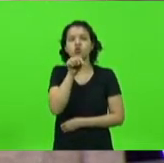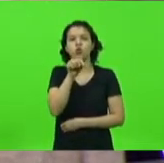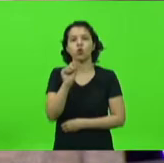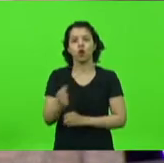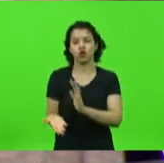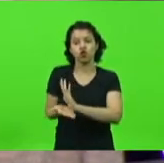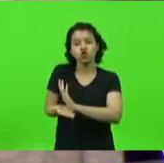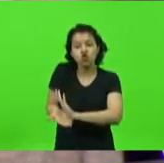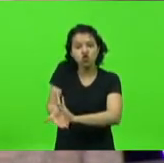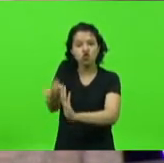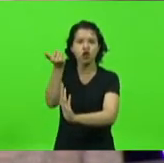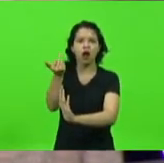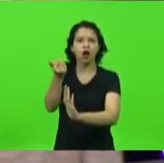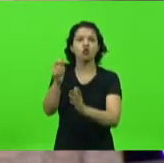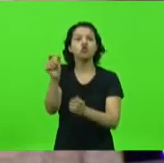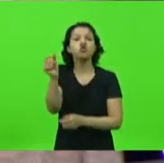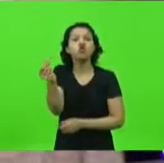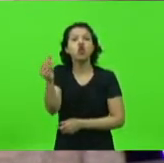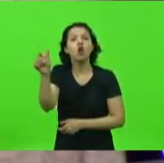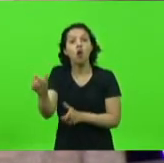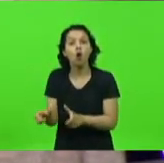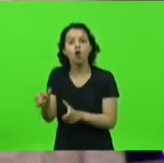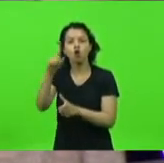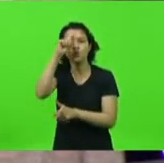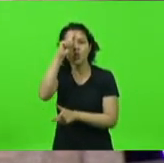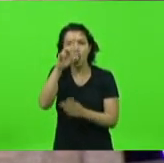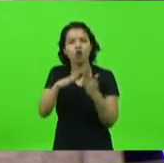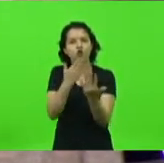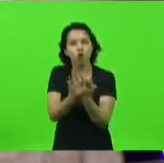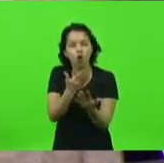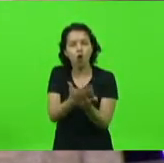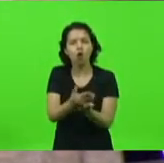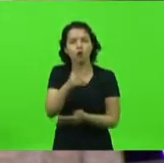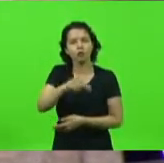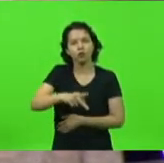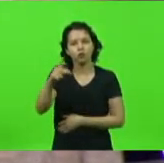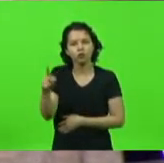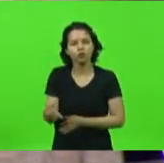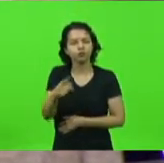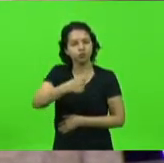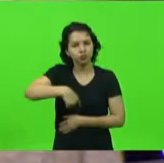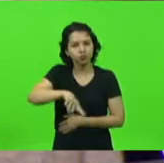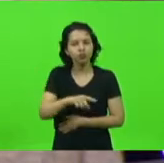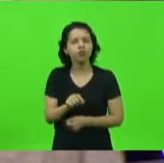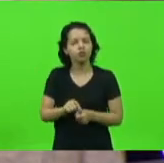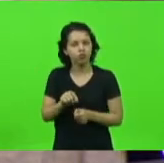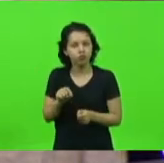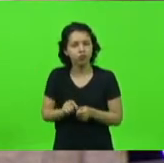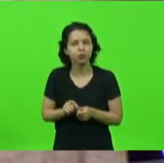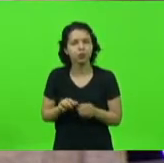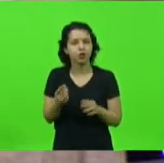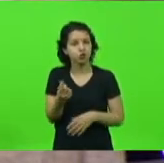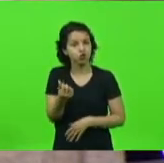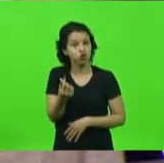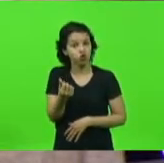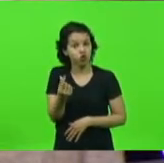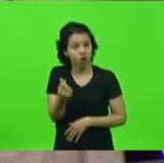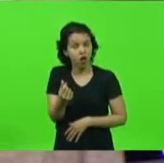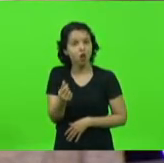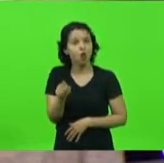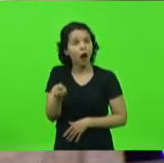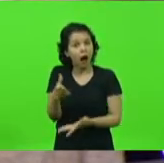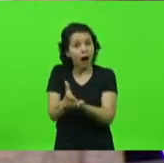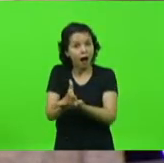tirar dinheiro de hospitais, de escolas, de professor. Nós estamos fazendo isso. O dinheiro é finito, o